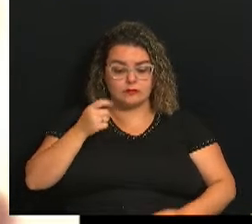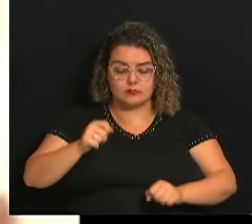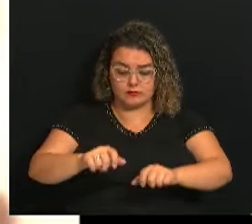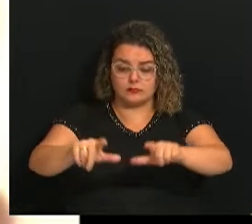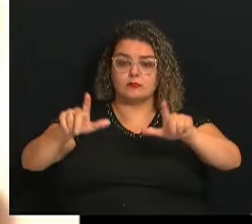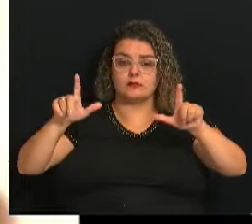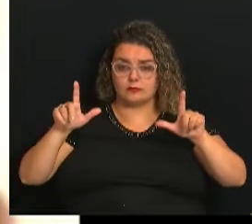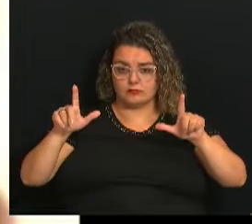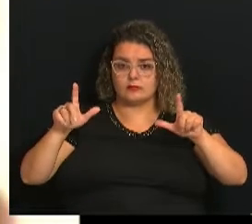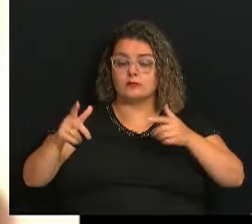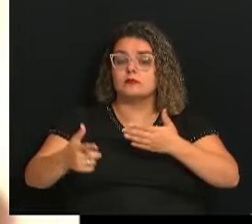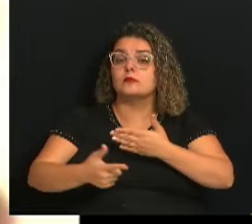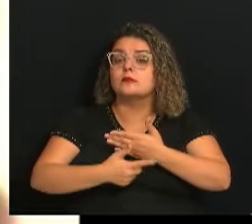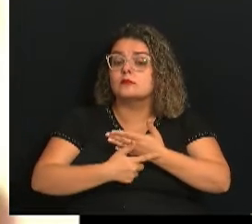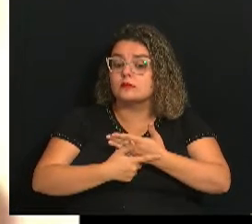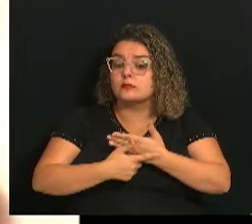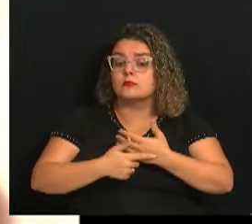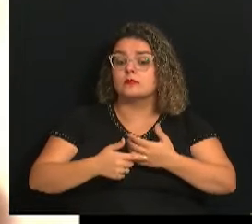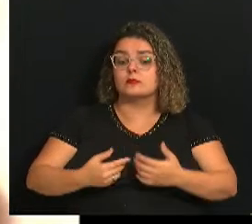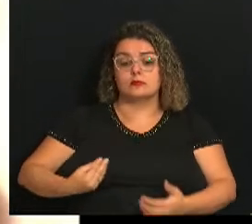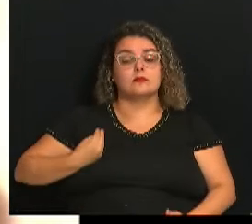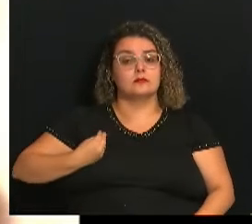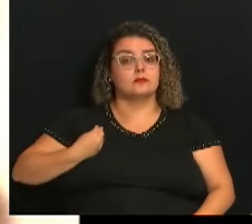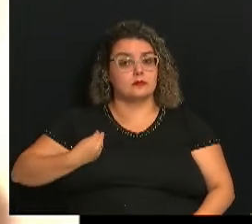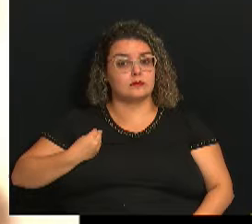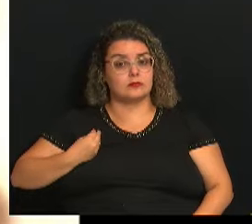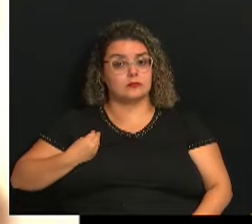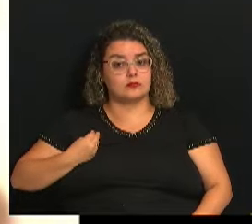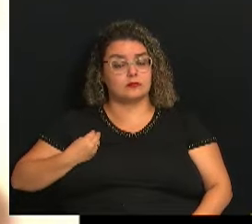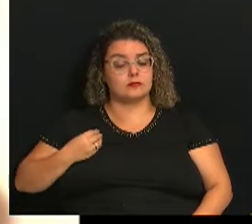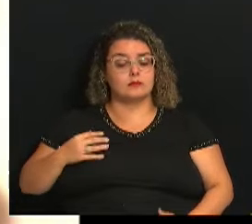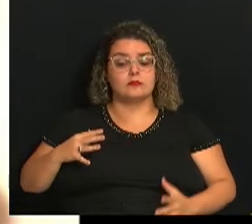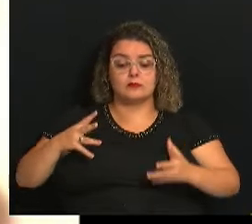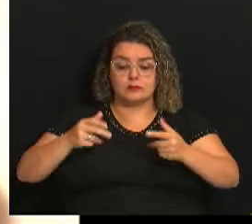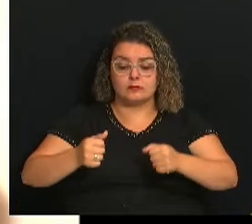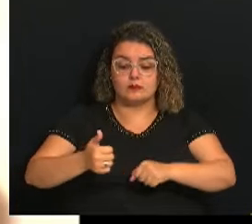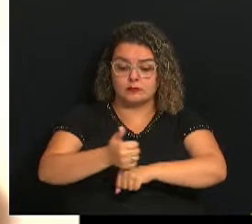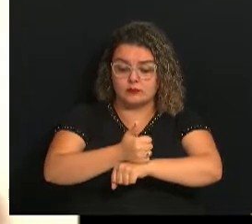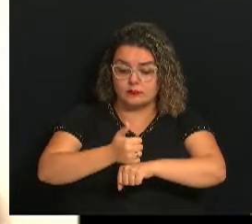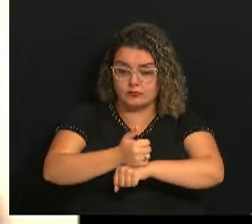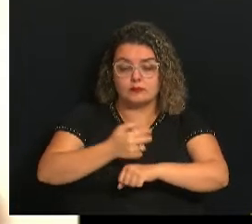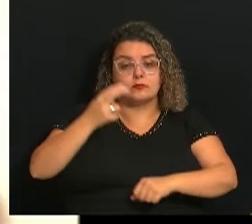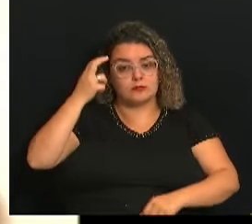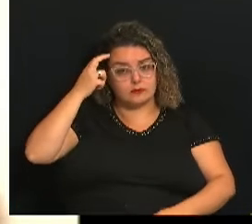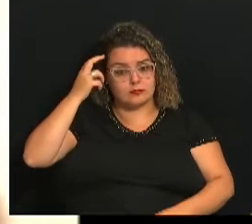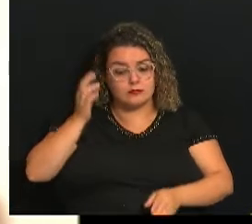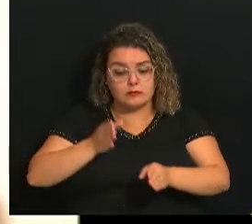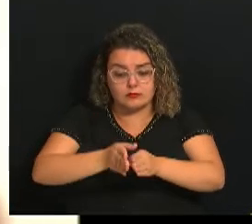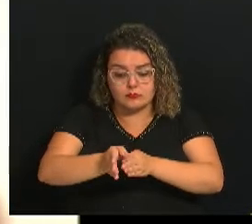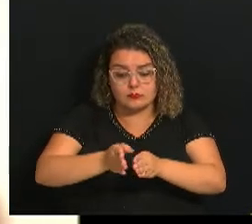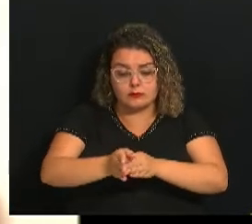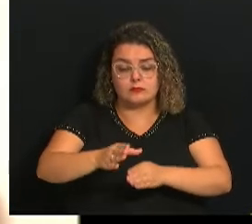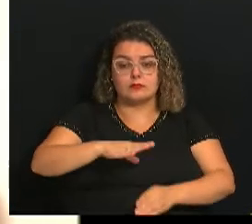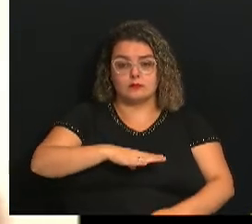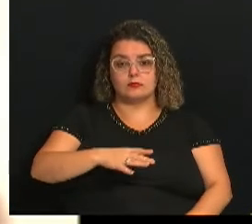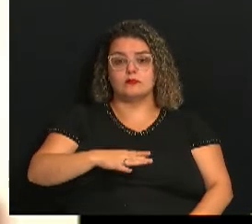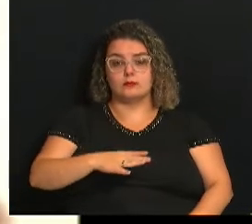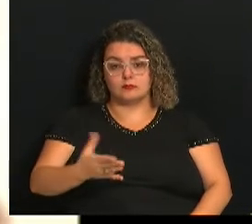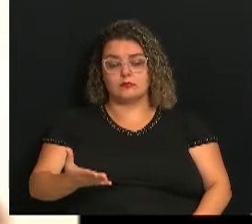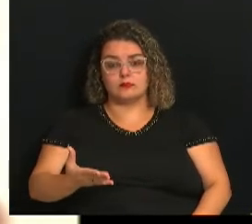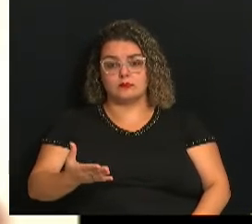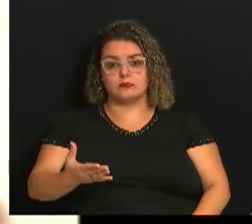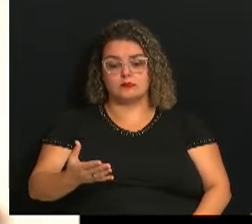que é a presença dos trabalhadores de cultura no atual Conselho Municipal de Políticas Culturais, que